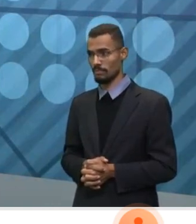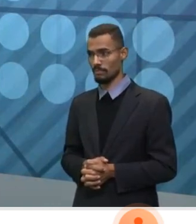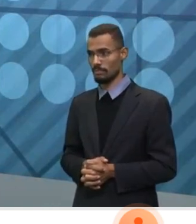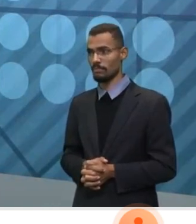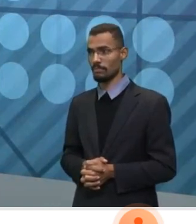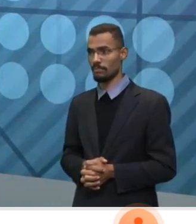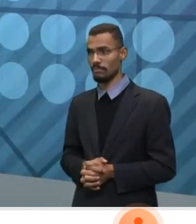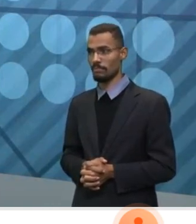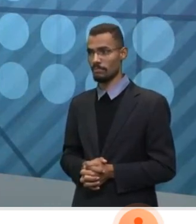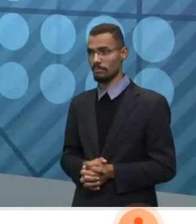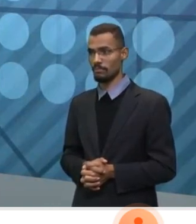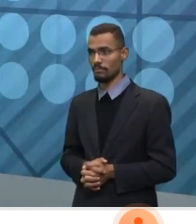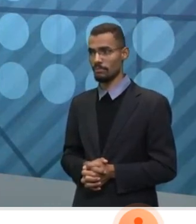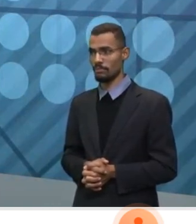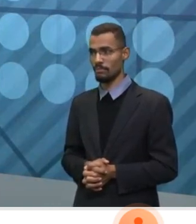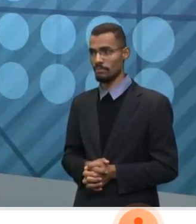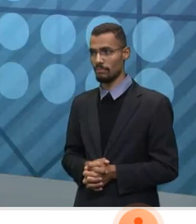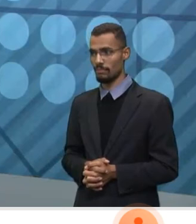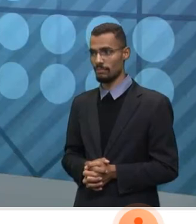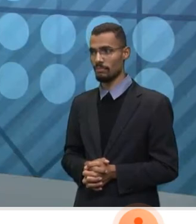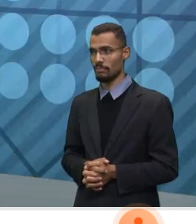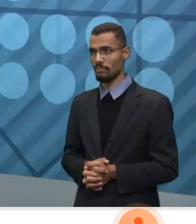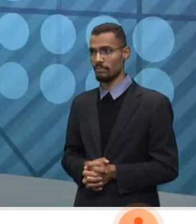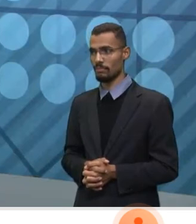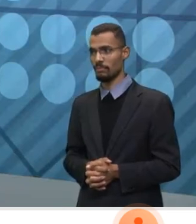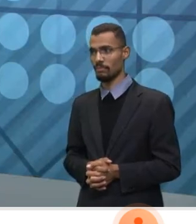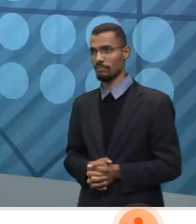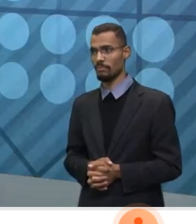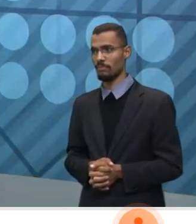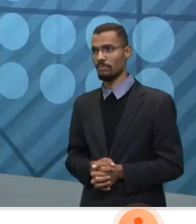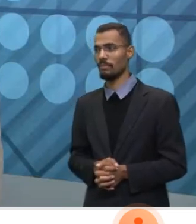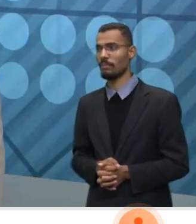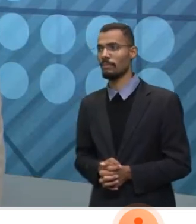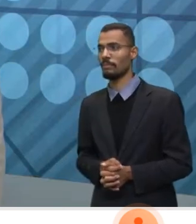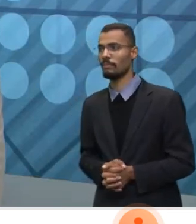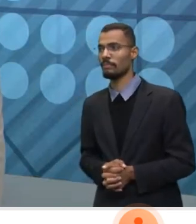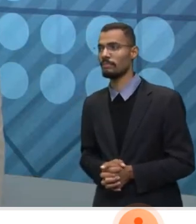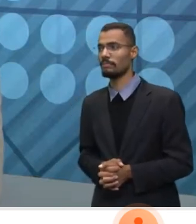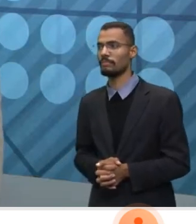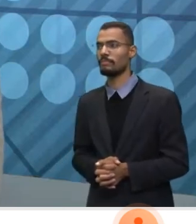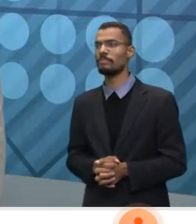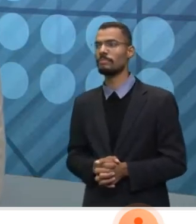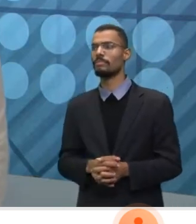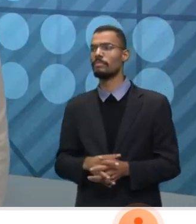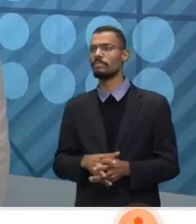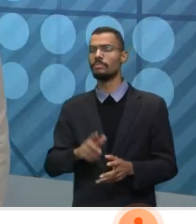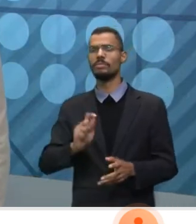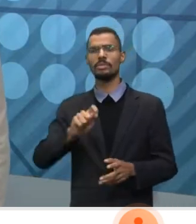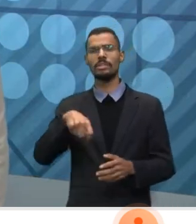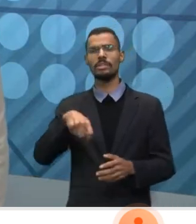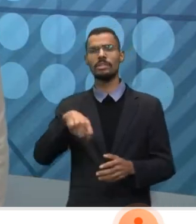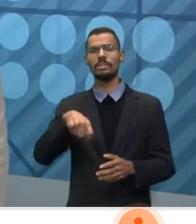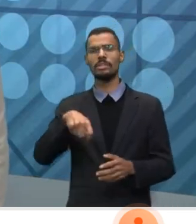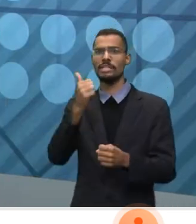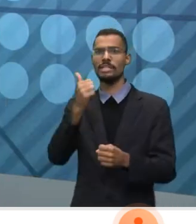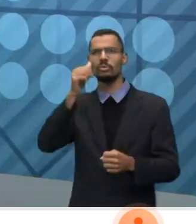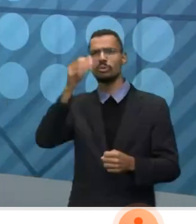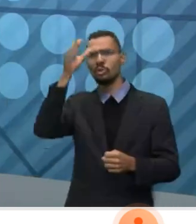cachorra é o mesmo sinal. Mulher e homem, né, macho e fêmea. O sinal ele vai ficar composto, então, tio,